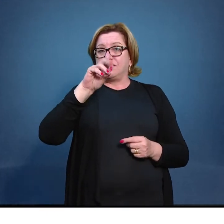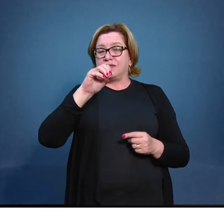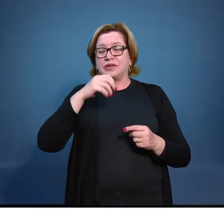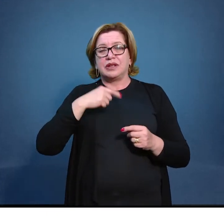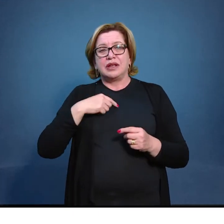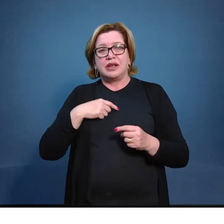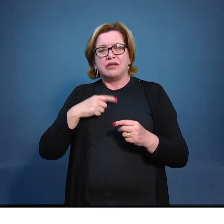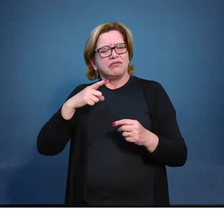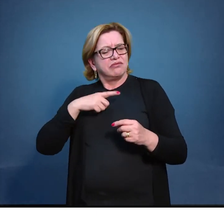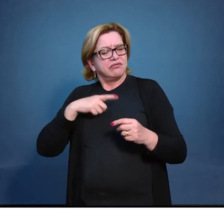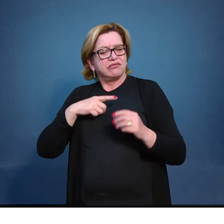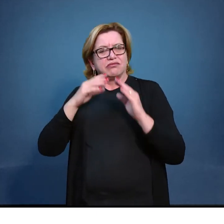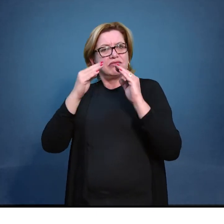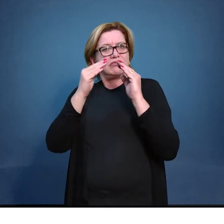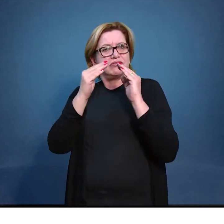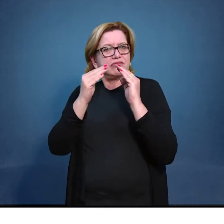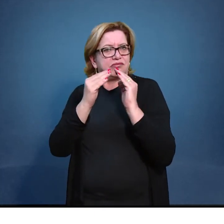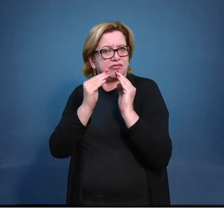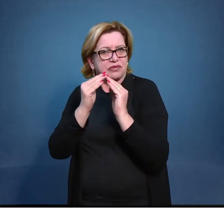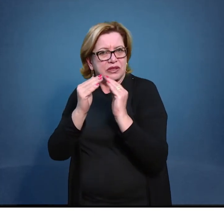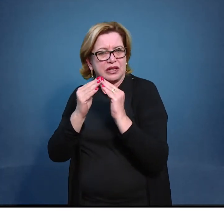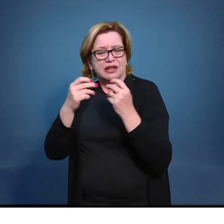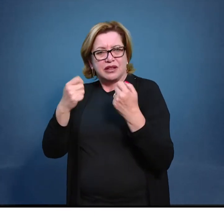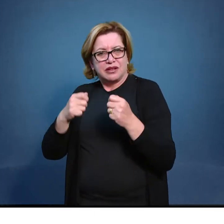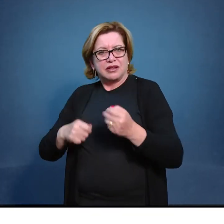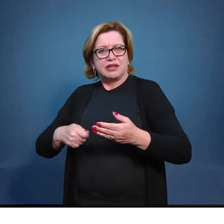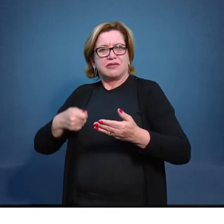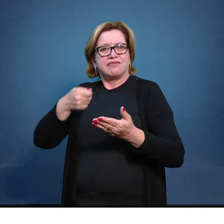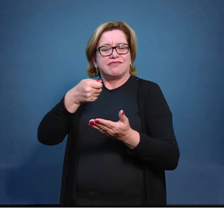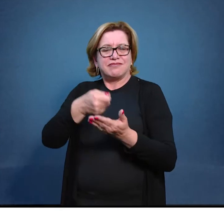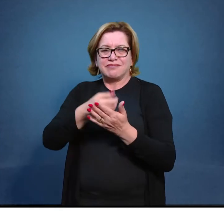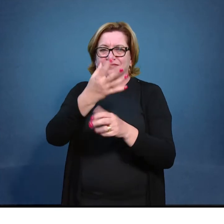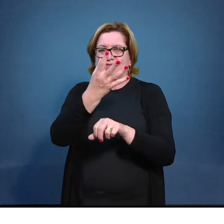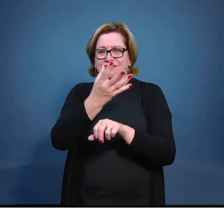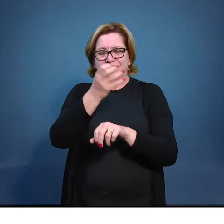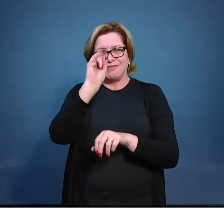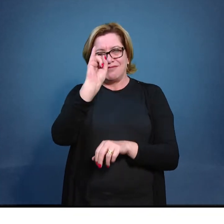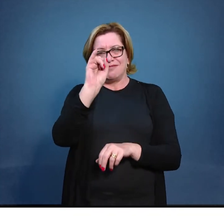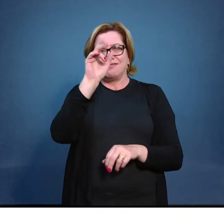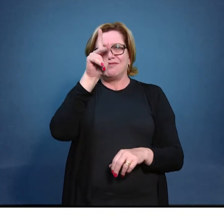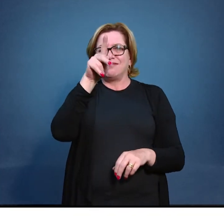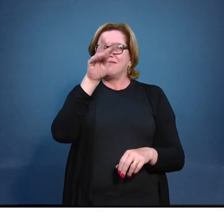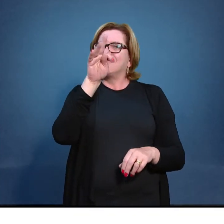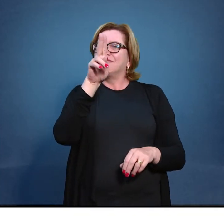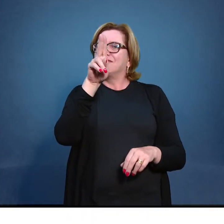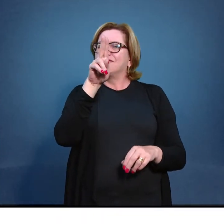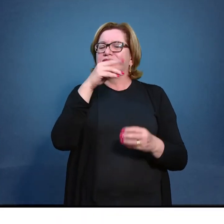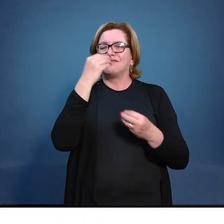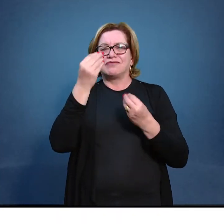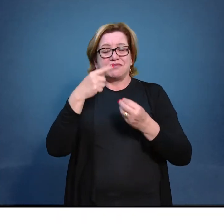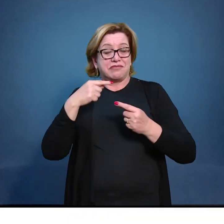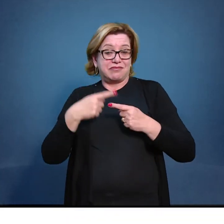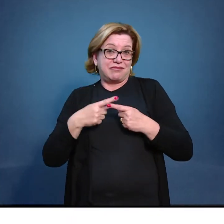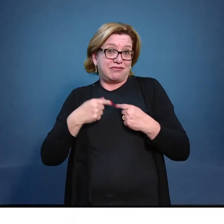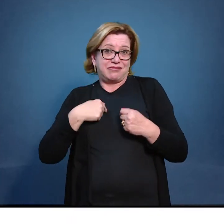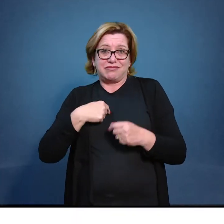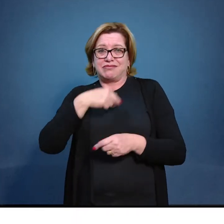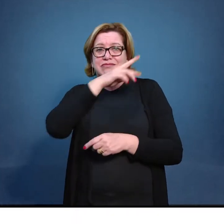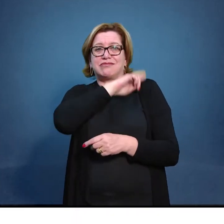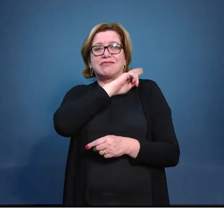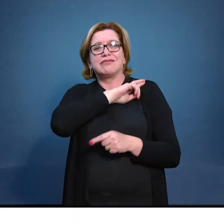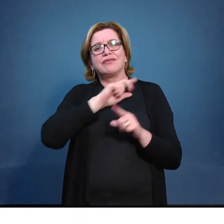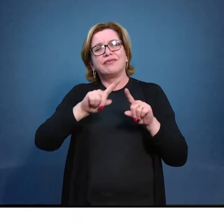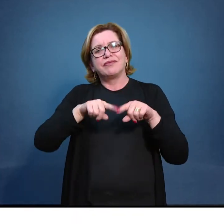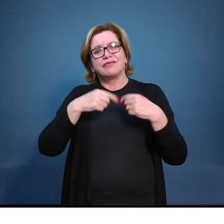de um imóvel, eu devo fazer a contribuição do IPTU sobre esse imóvel que eu sou responsável.